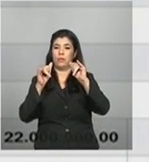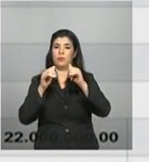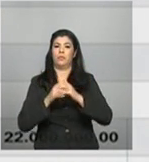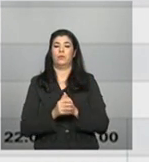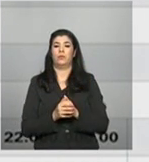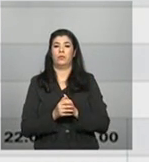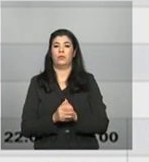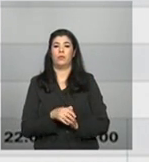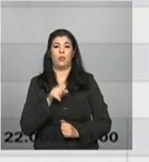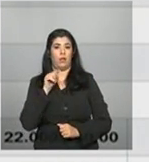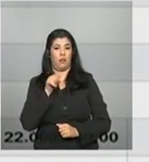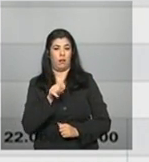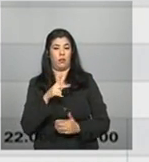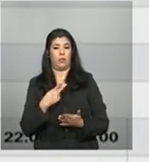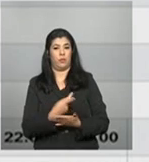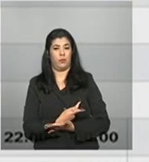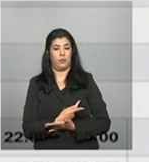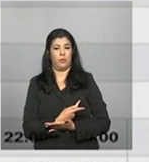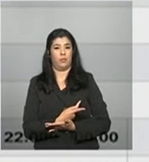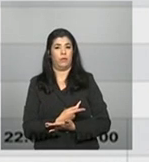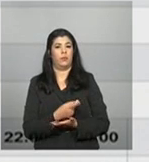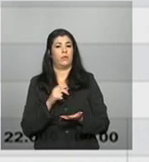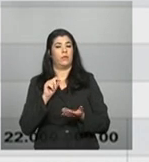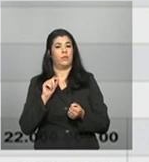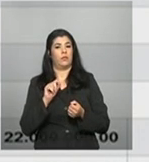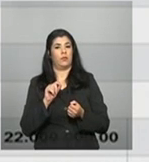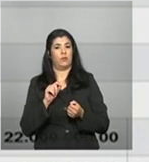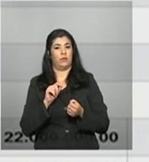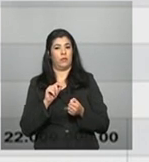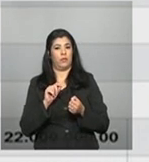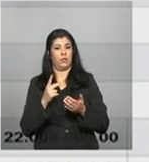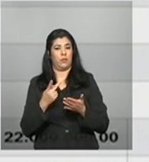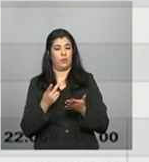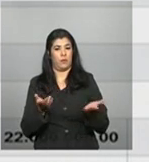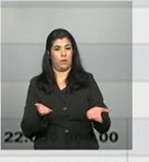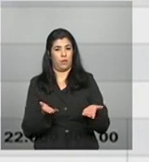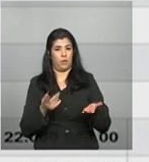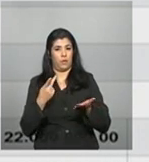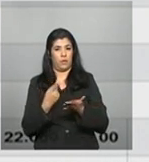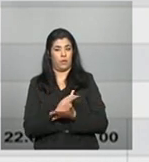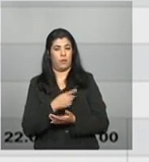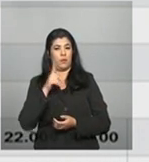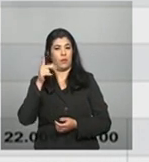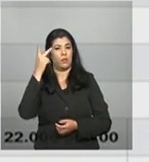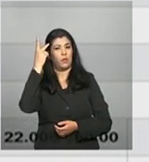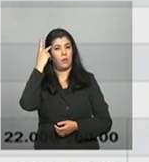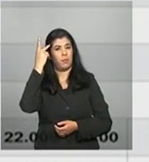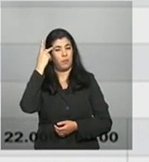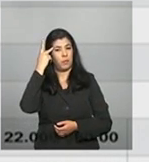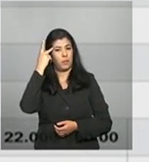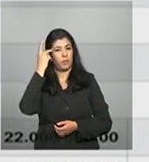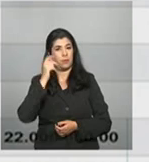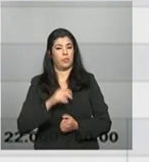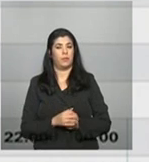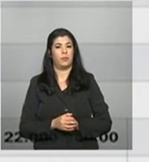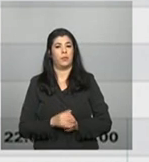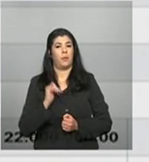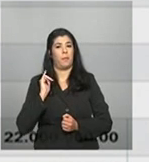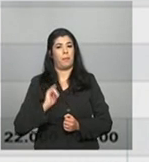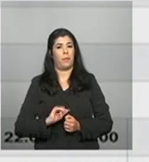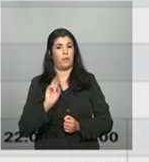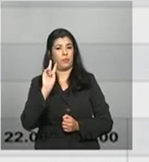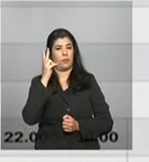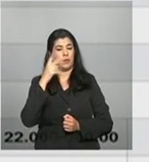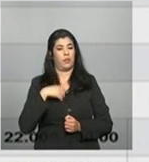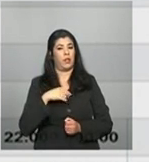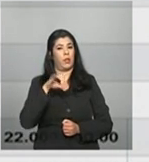Esse leilão, ele é realizado na Bolsa de Valores de São Paulo. Foram colocados neste leilão